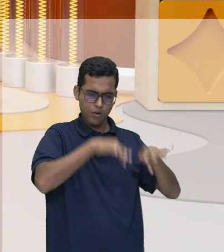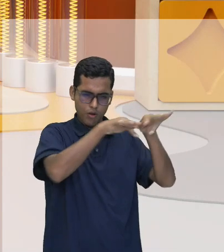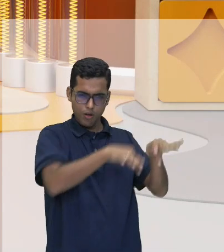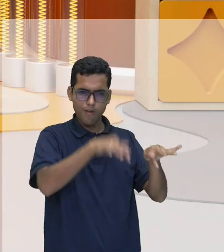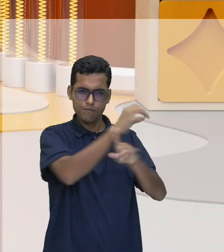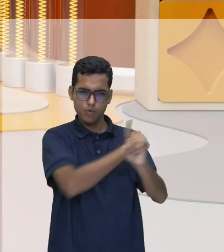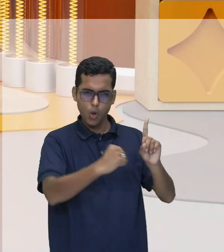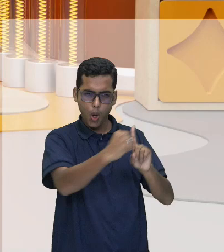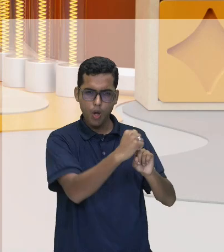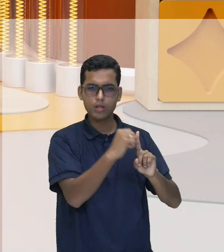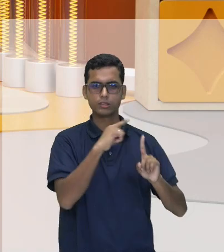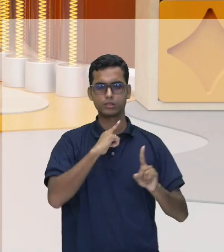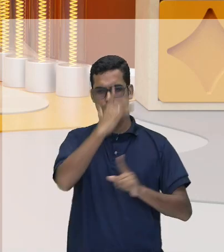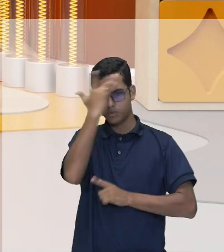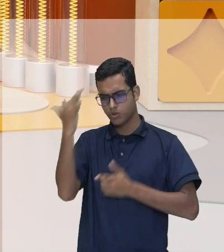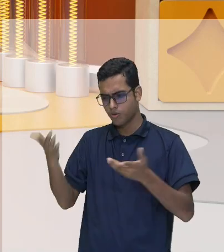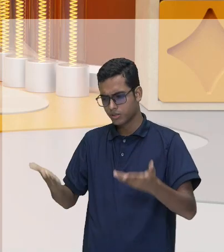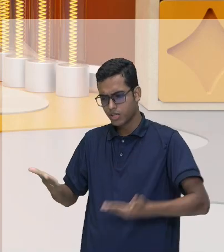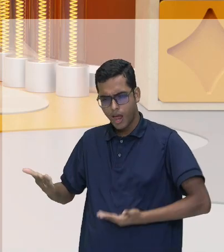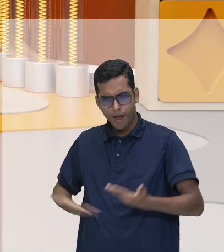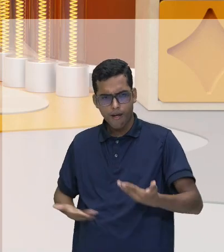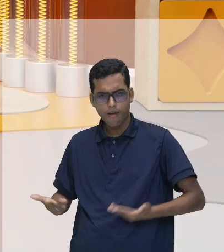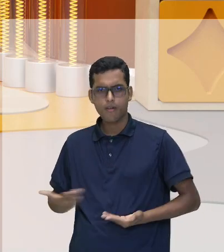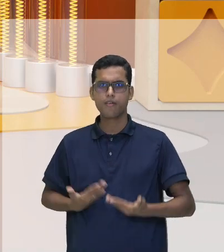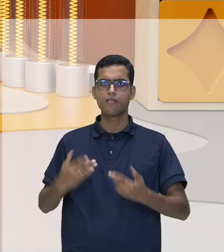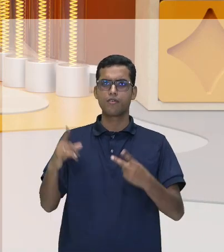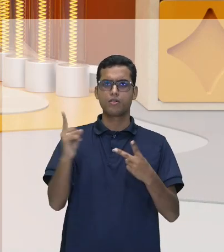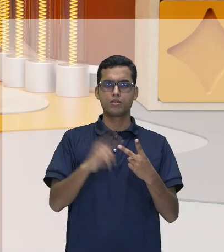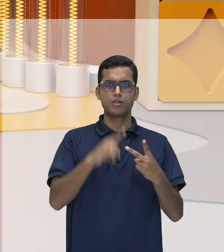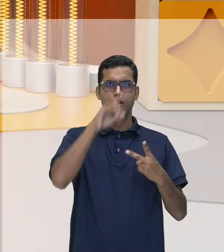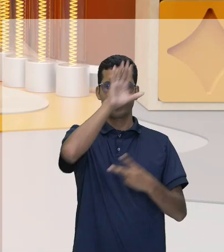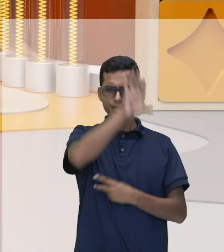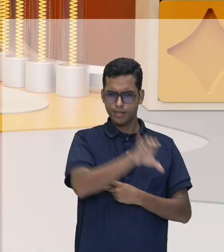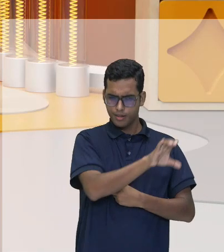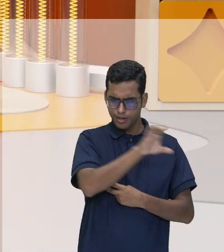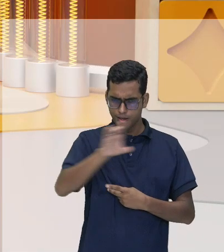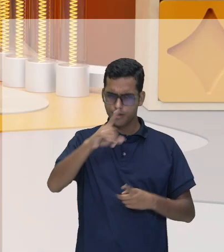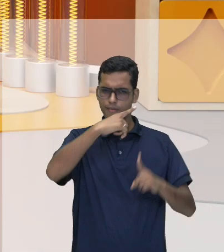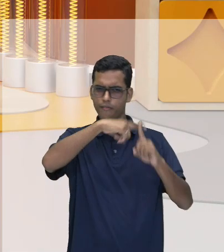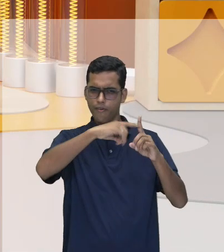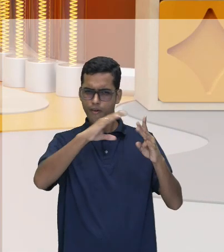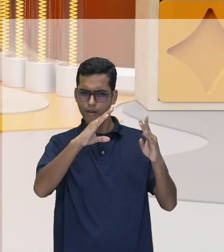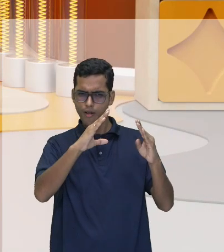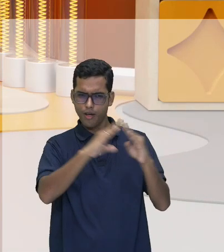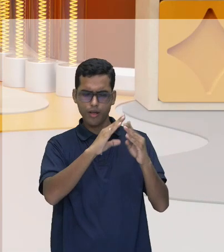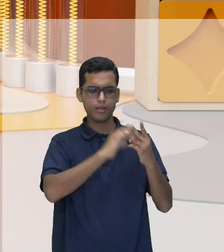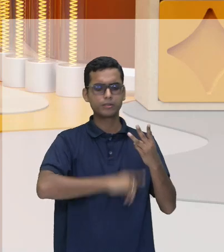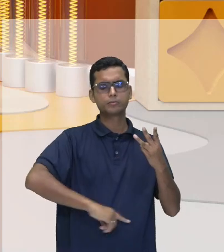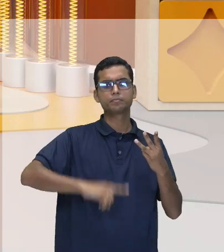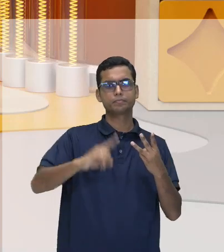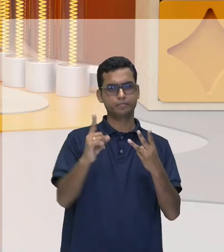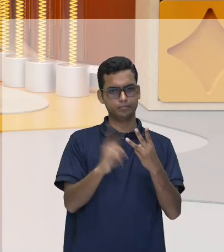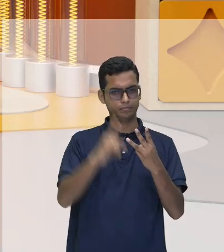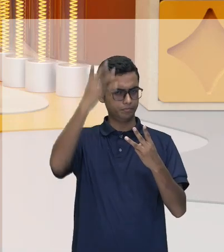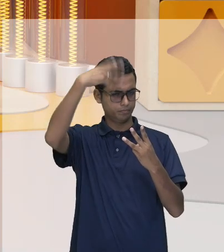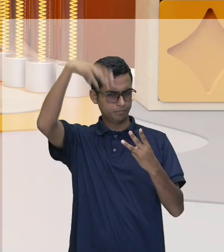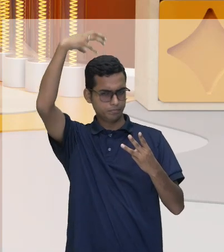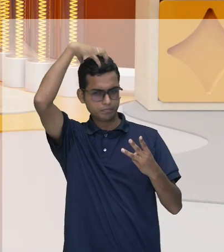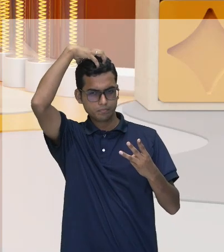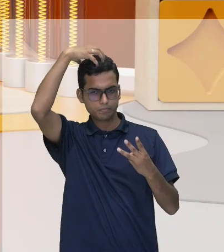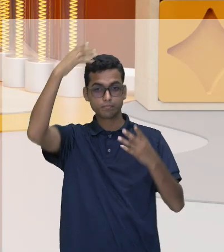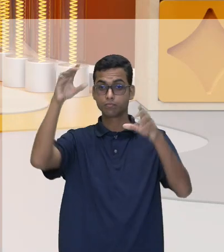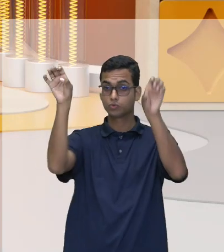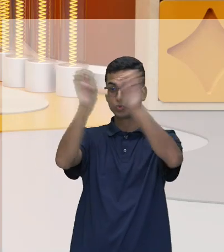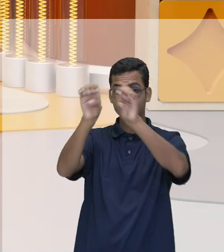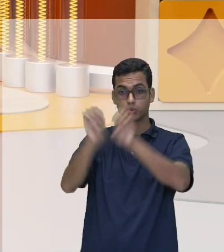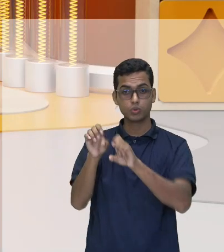nós, ainda nesse campo das ideias, nós vamos ter o Iluminismo, que foi um movimento intelectual